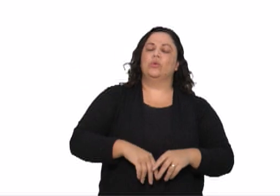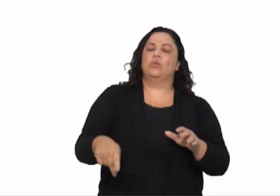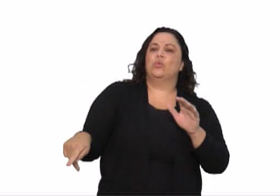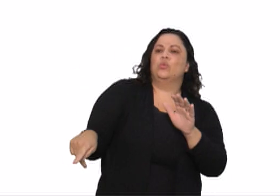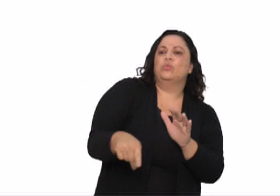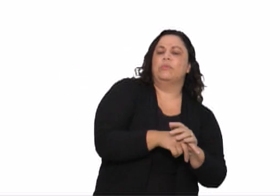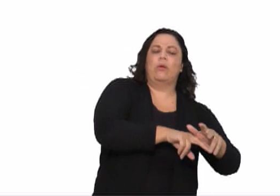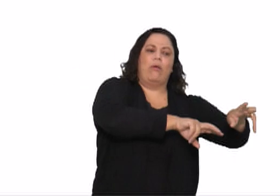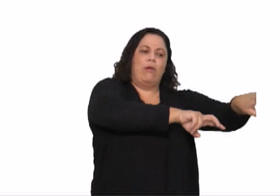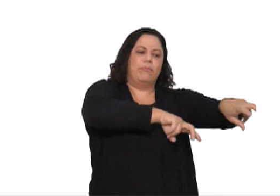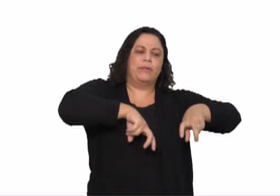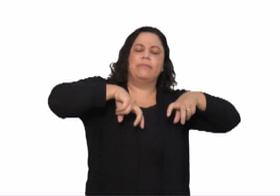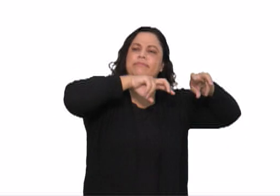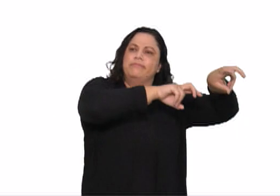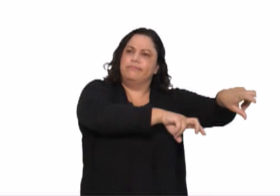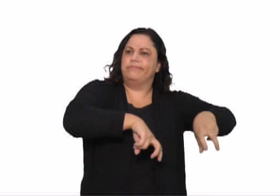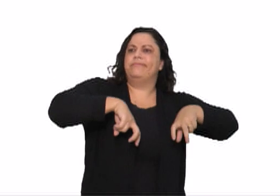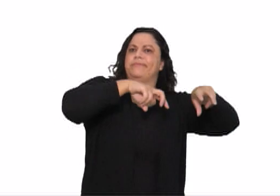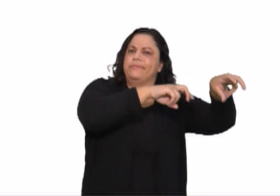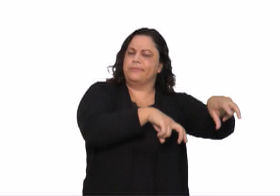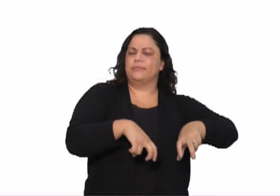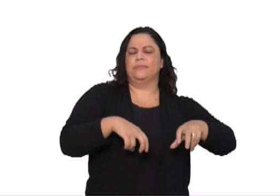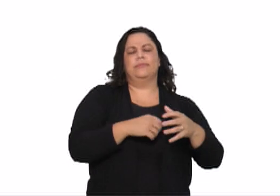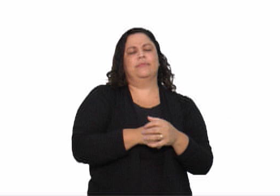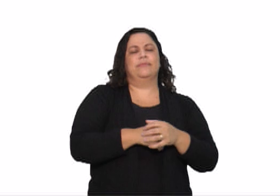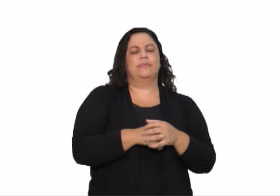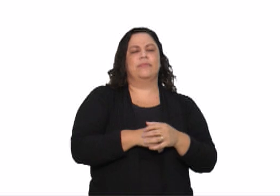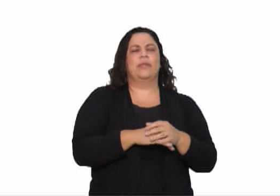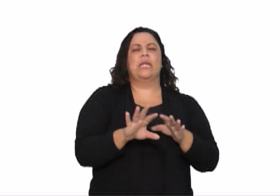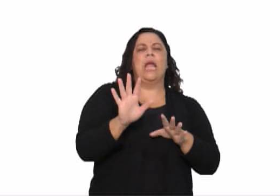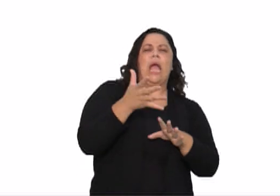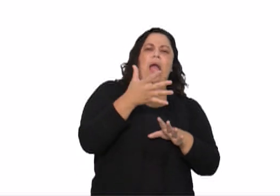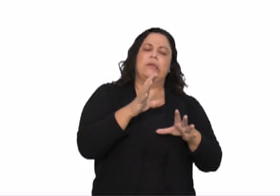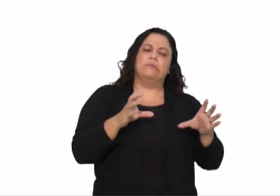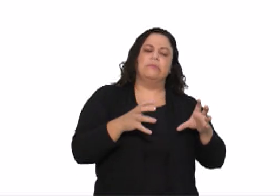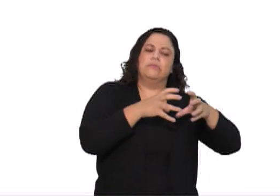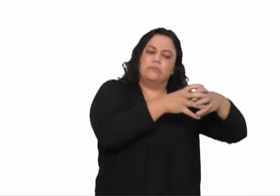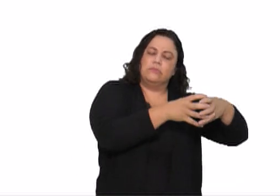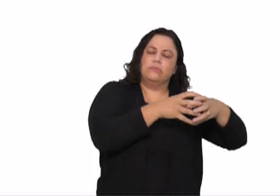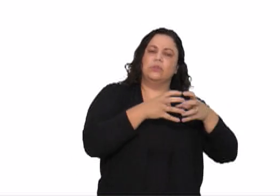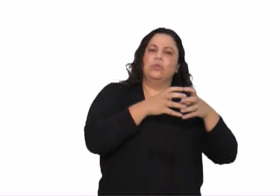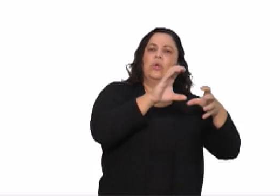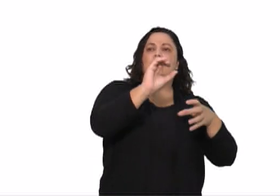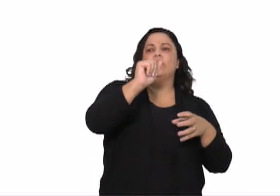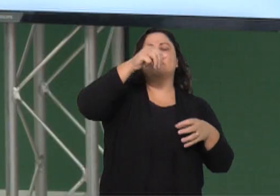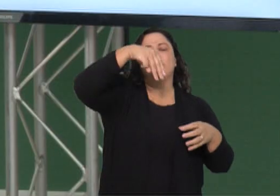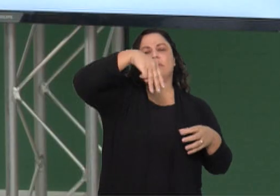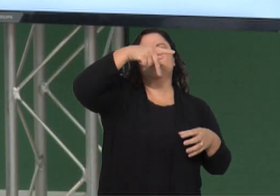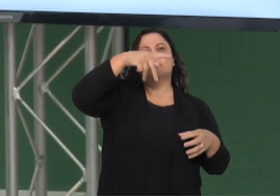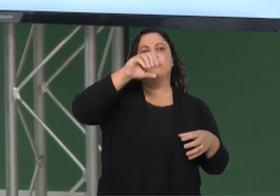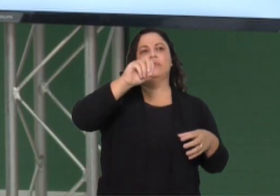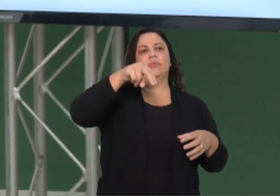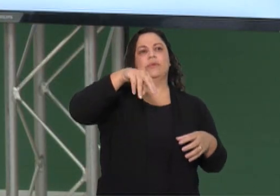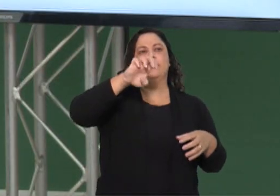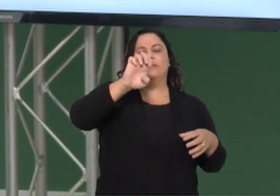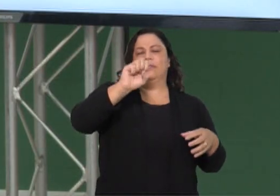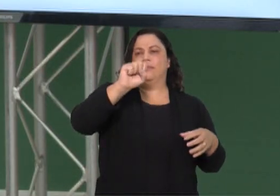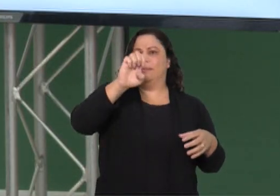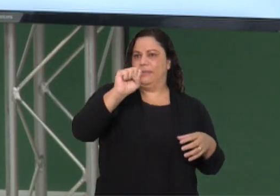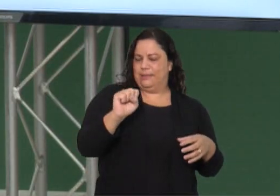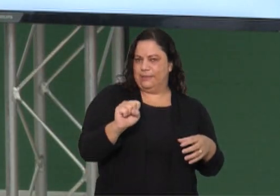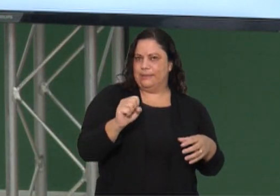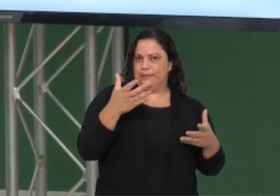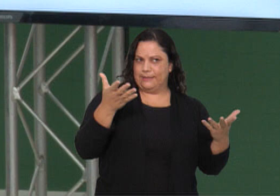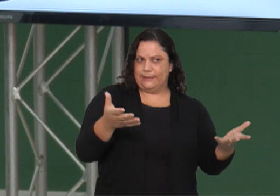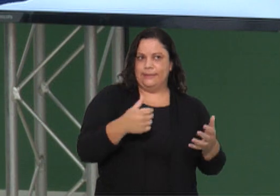os que receberam as terras um pouquinho, bem menos férteis, né? Terras mais ruins para plantar. Mas pior que os